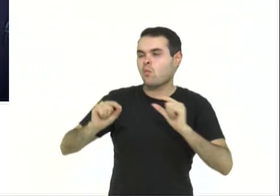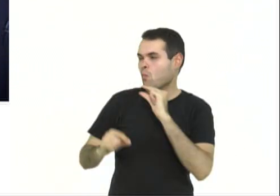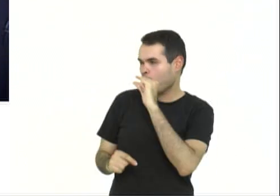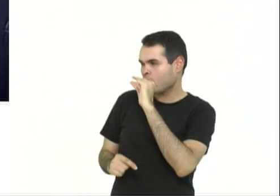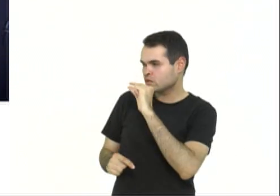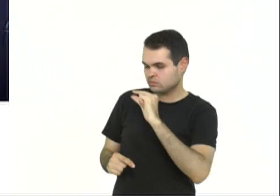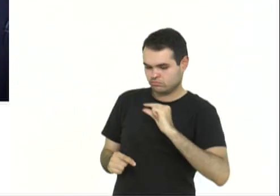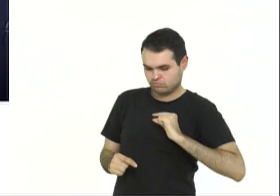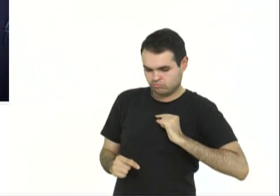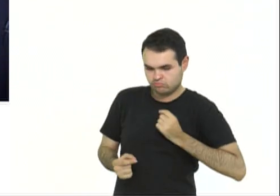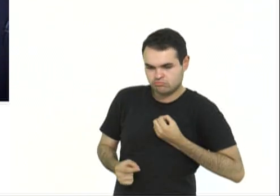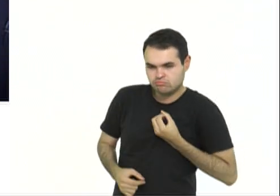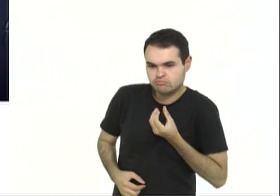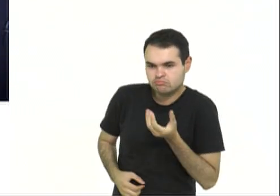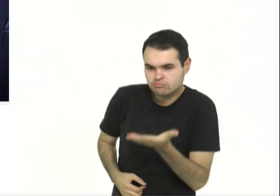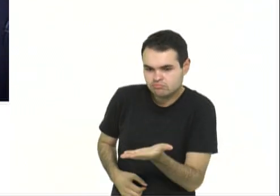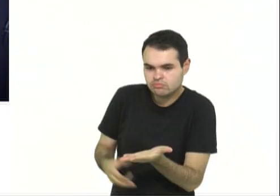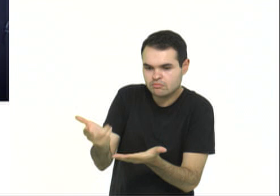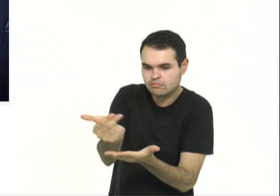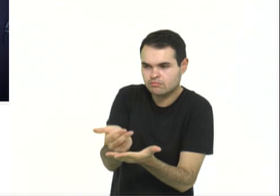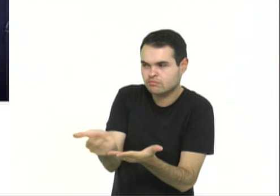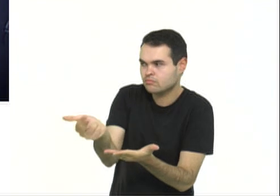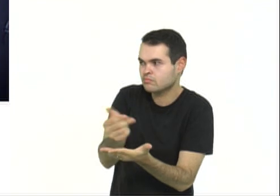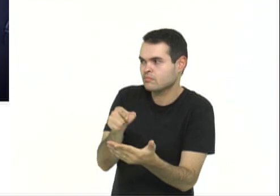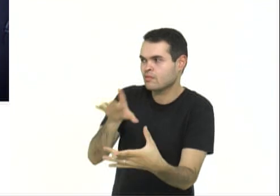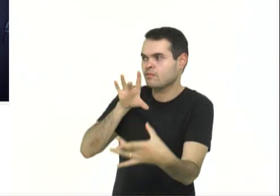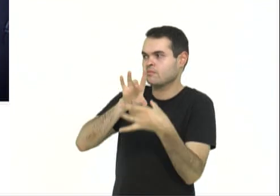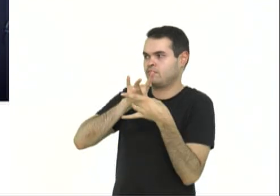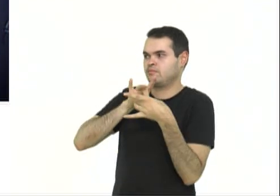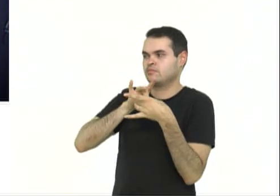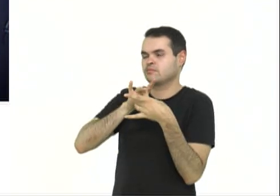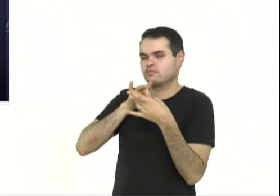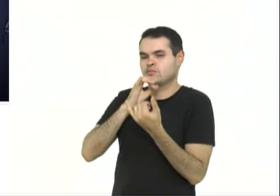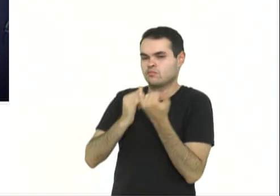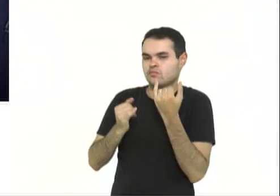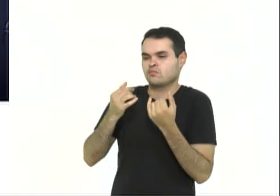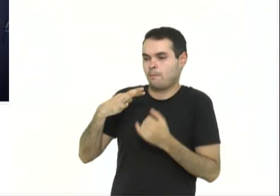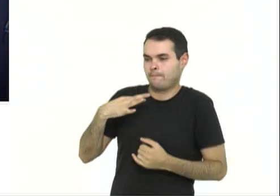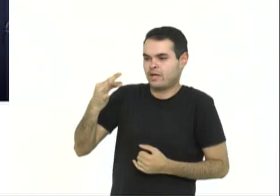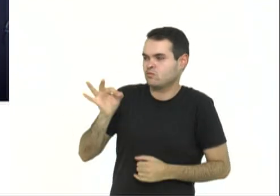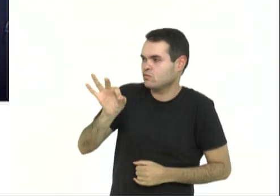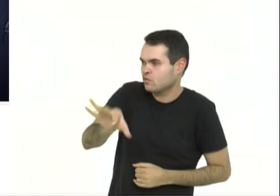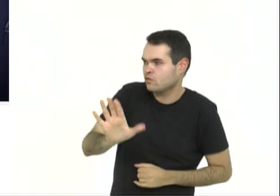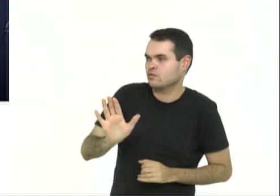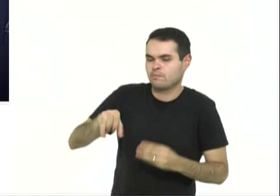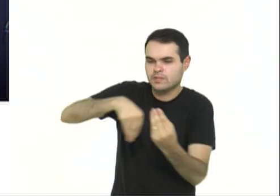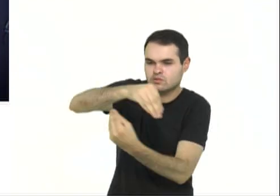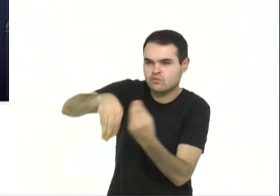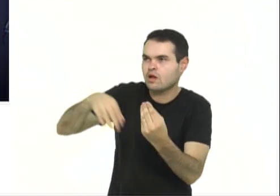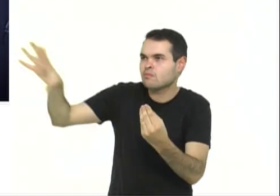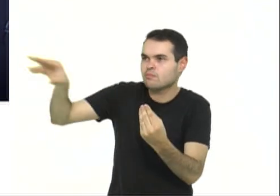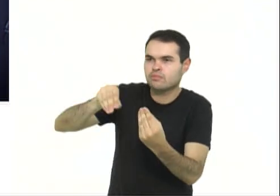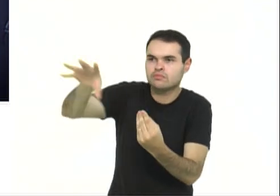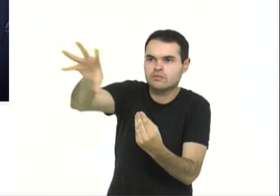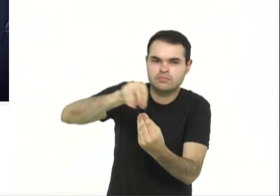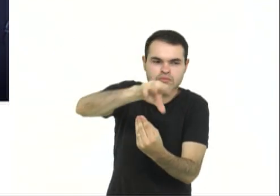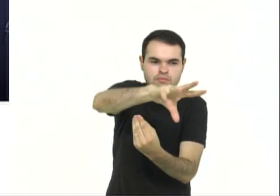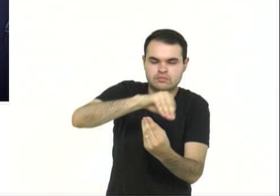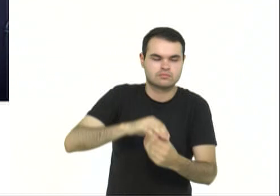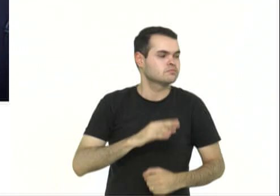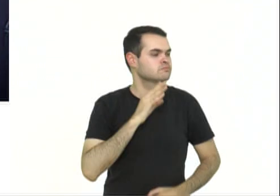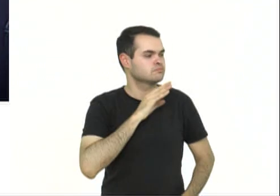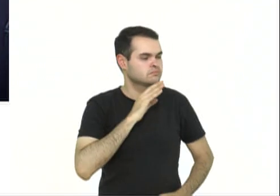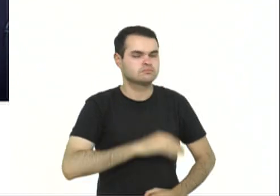coisa da personalidade do autor que sempre se reflete ali no personagem, mas daí misturado com outras referências e tal.